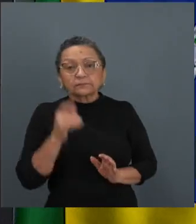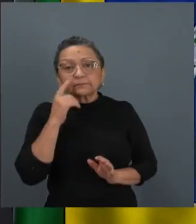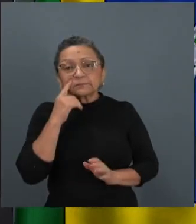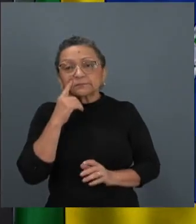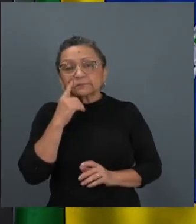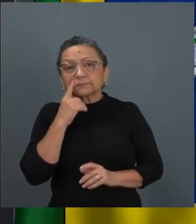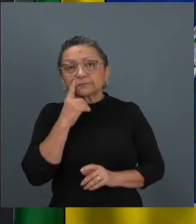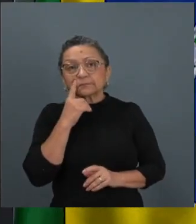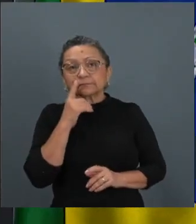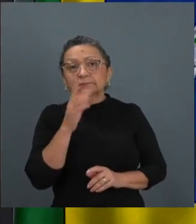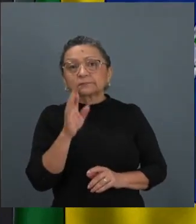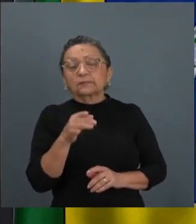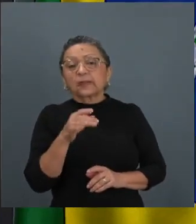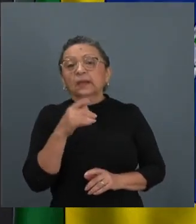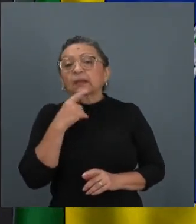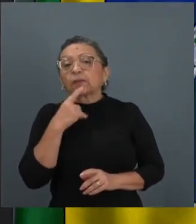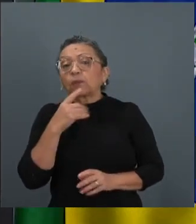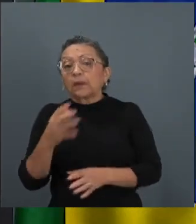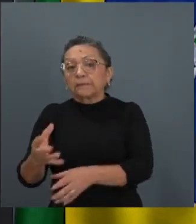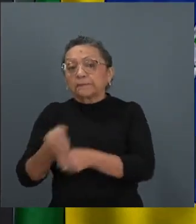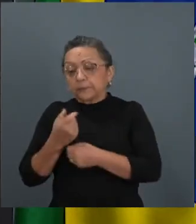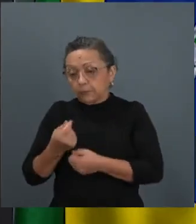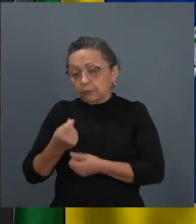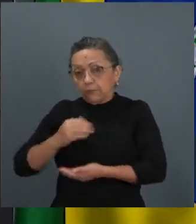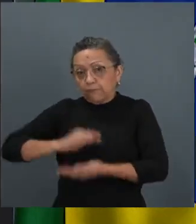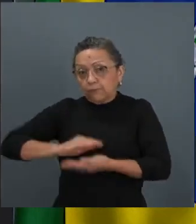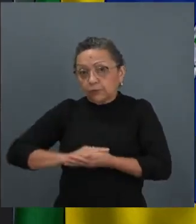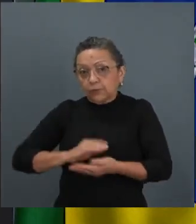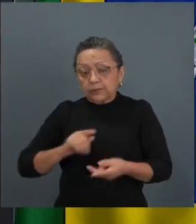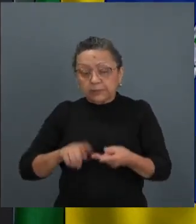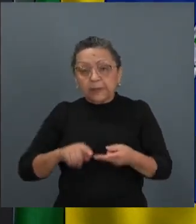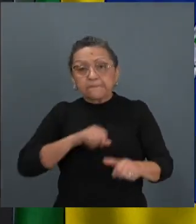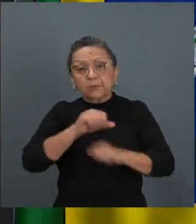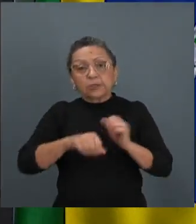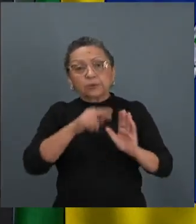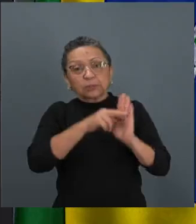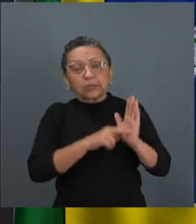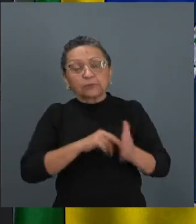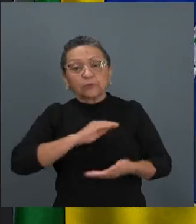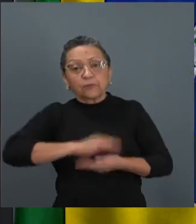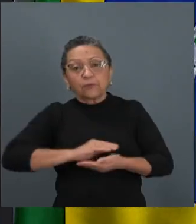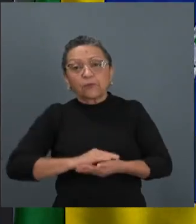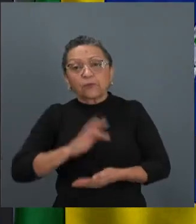isenção, com a apropriação dos fundos e com a mudança do critério do Fundeb,